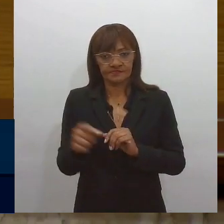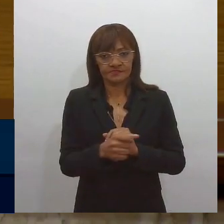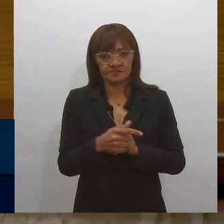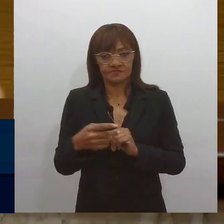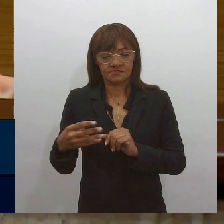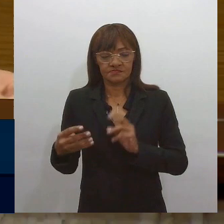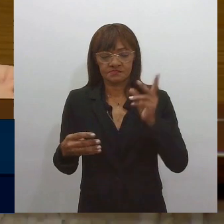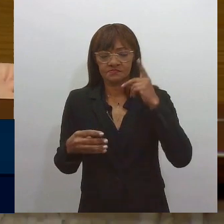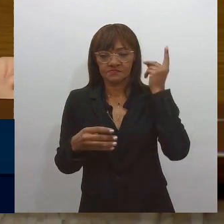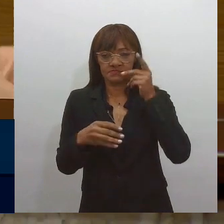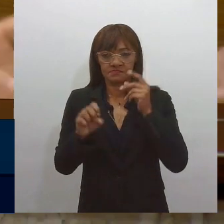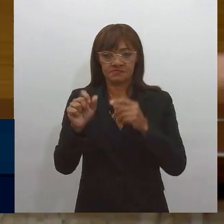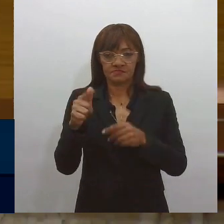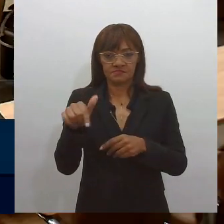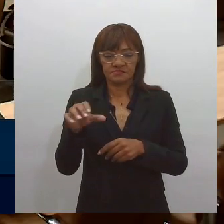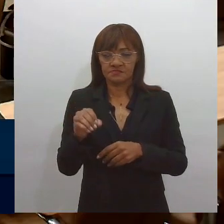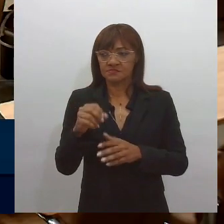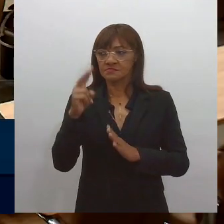senhor